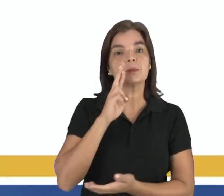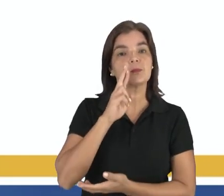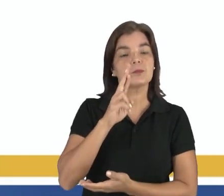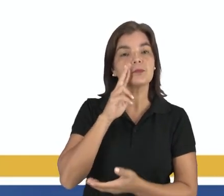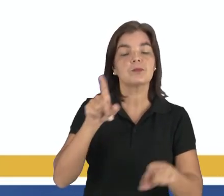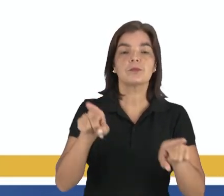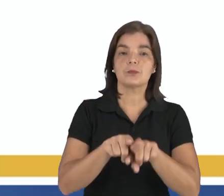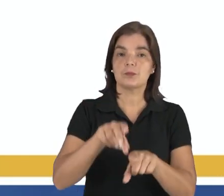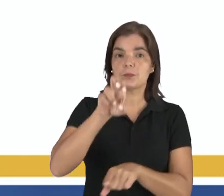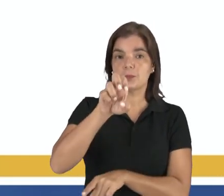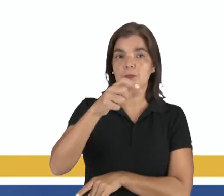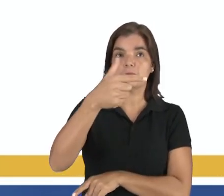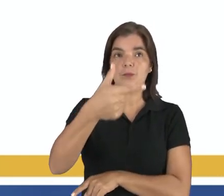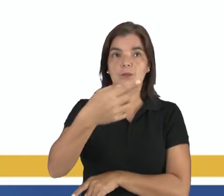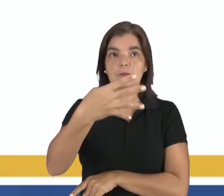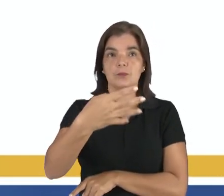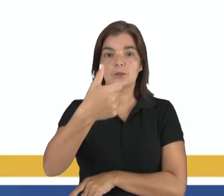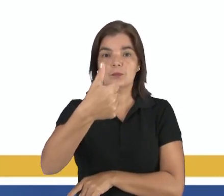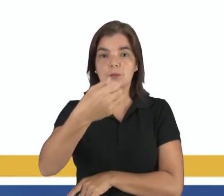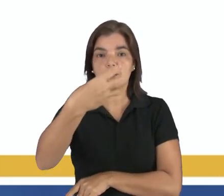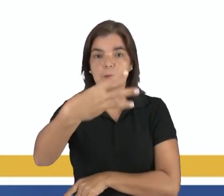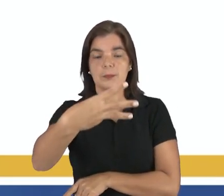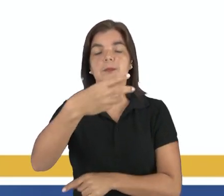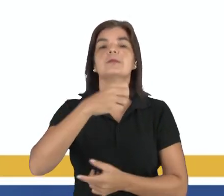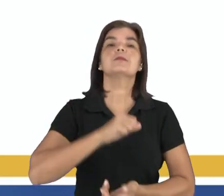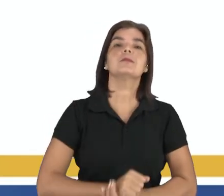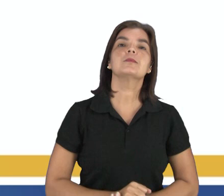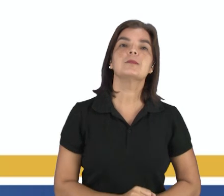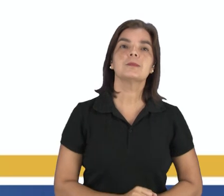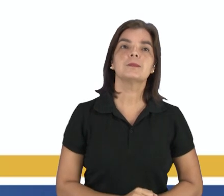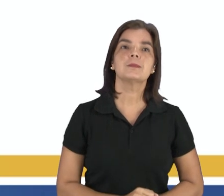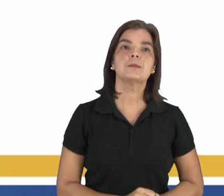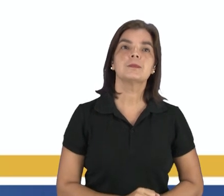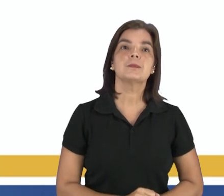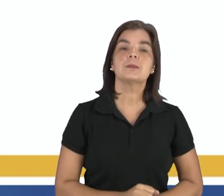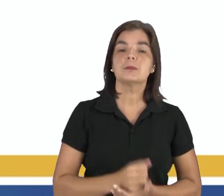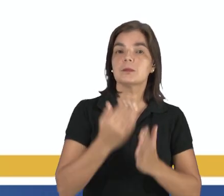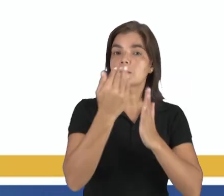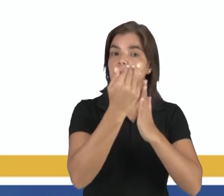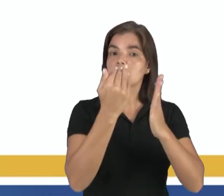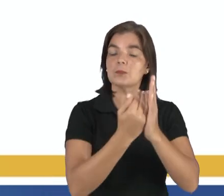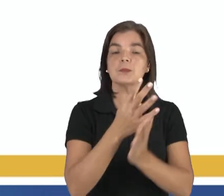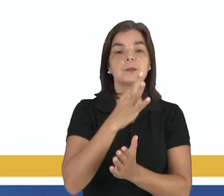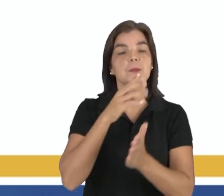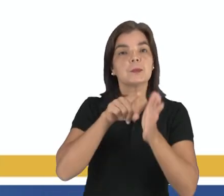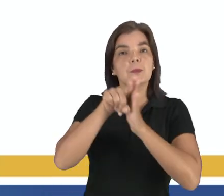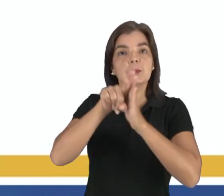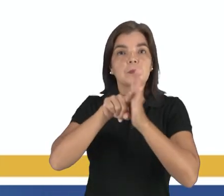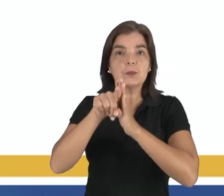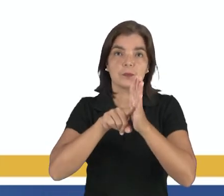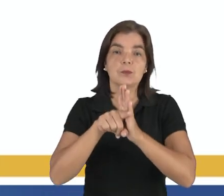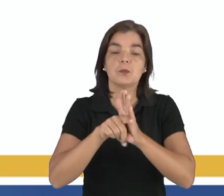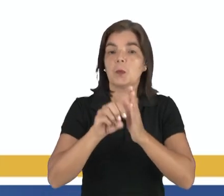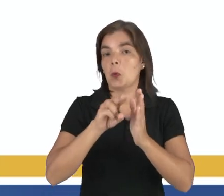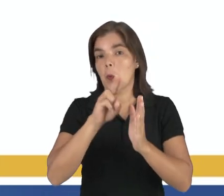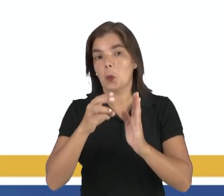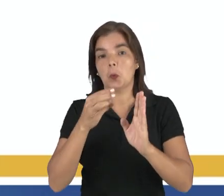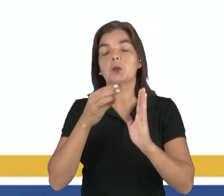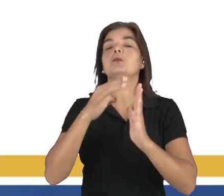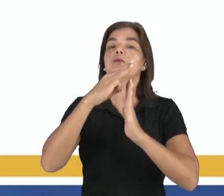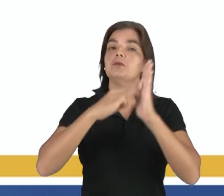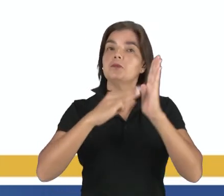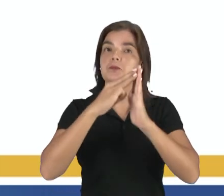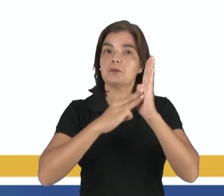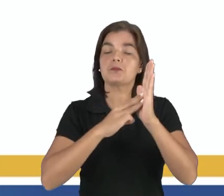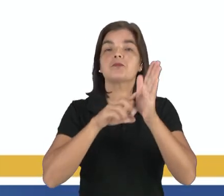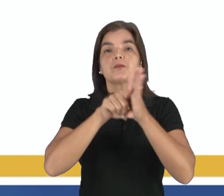a resposta correta é 5, 2, 4, 1 e 3. As etapas do conhecimento científico,